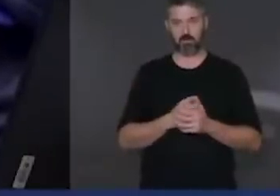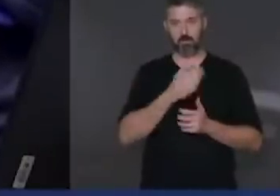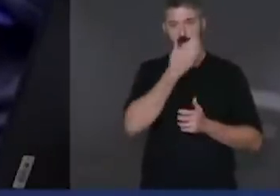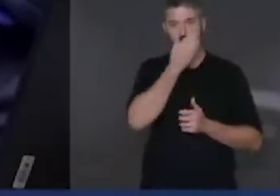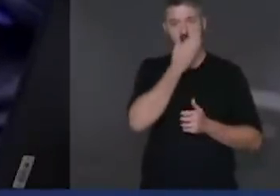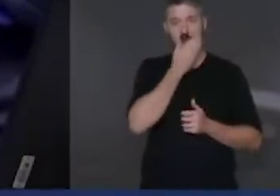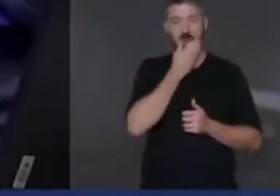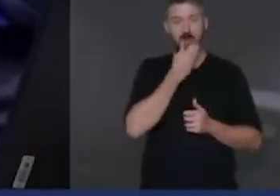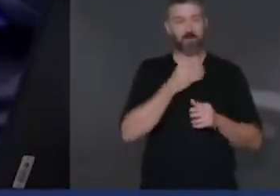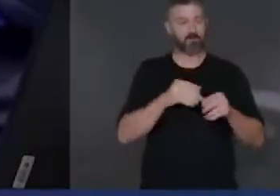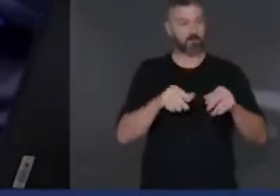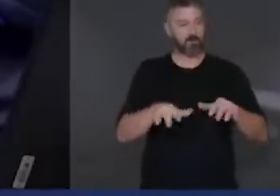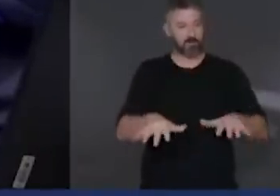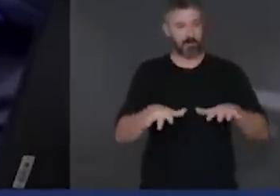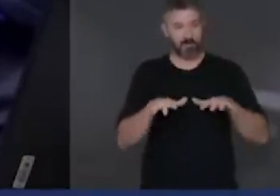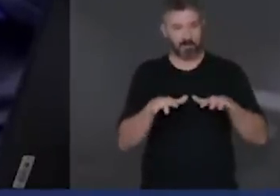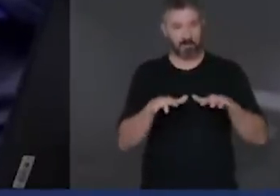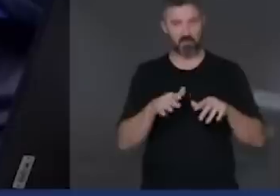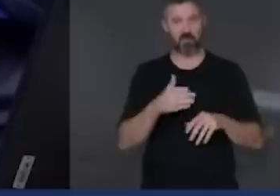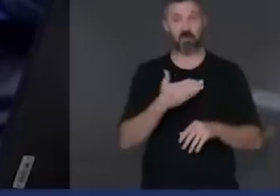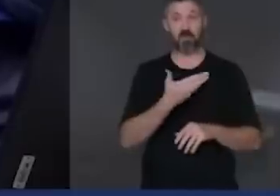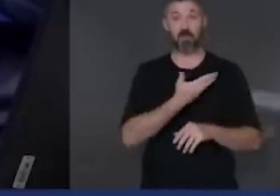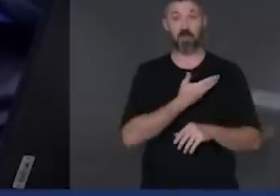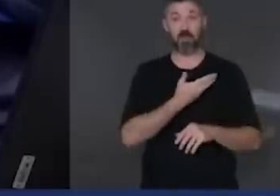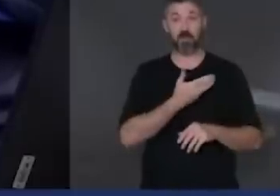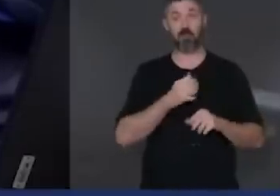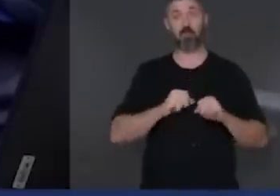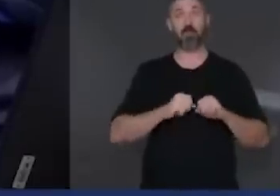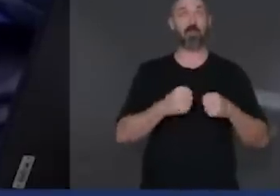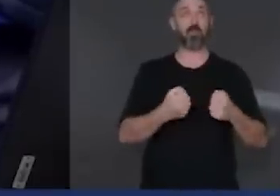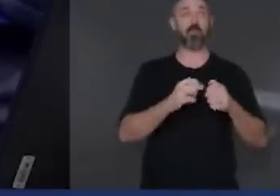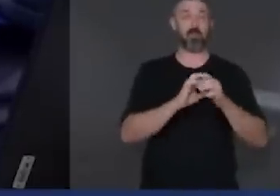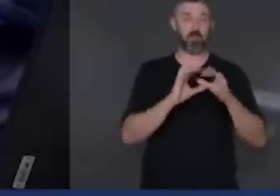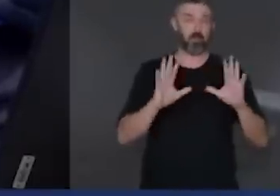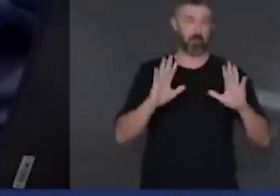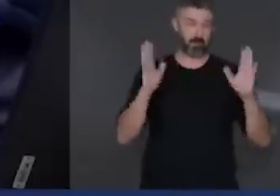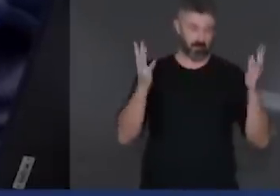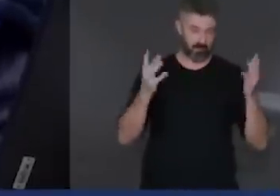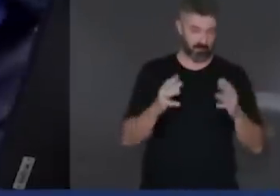Plenário. Amigos que defendem a liberdade.